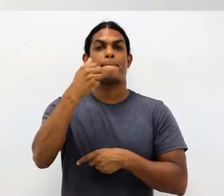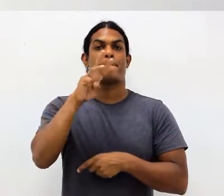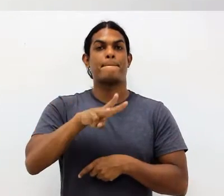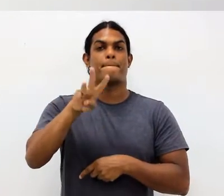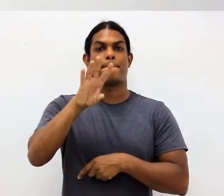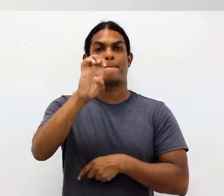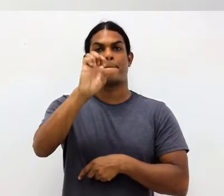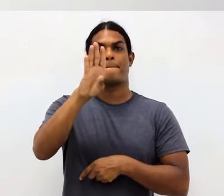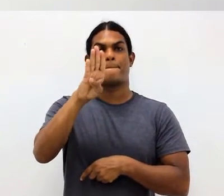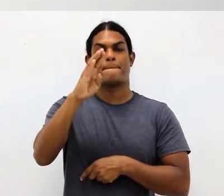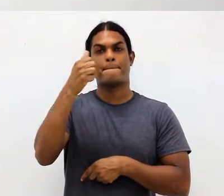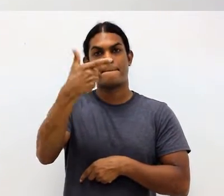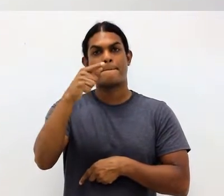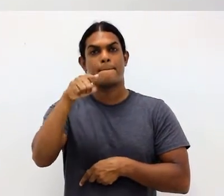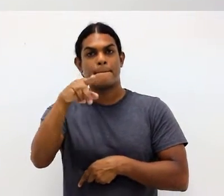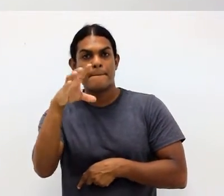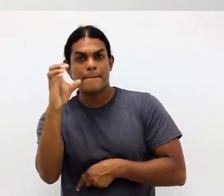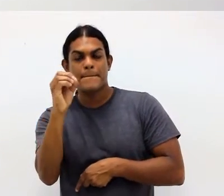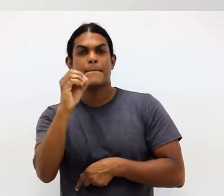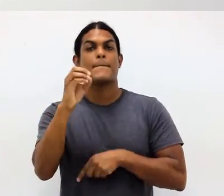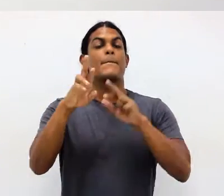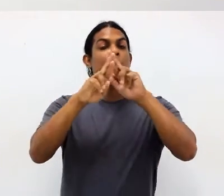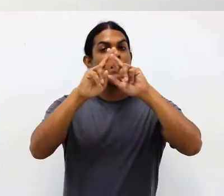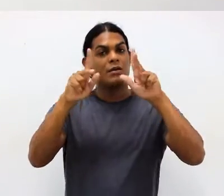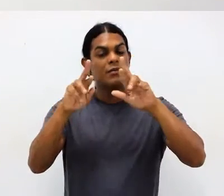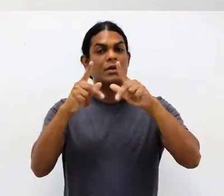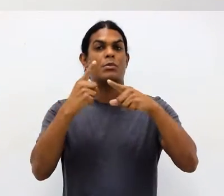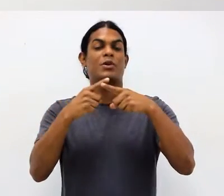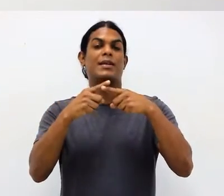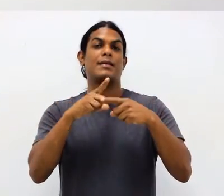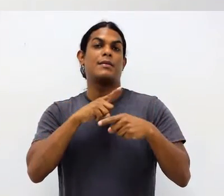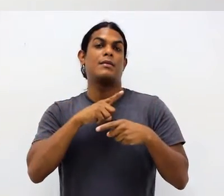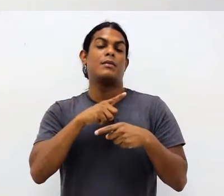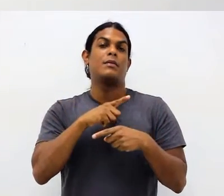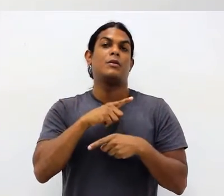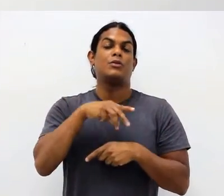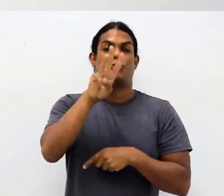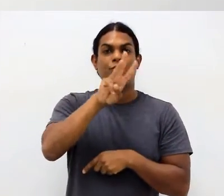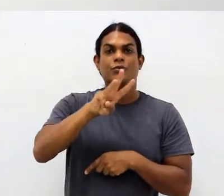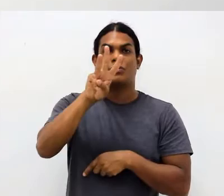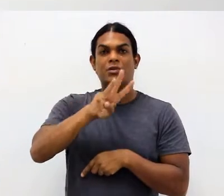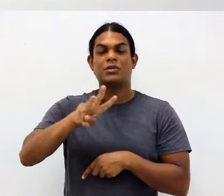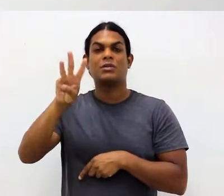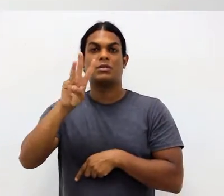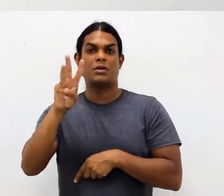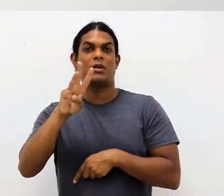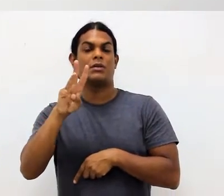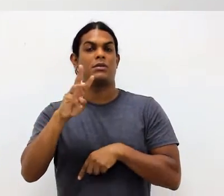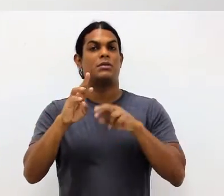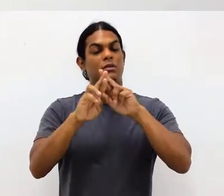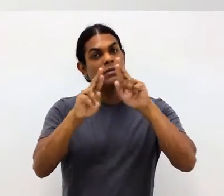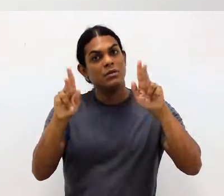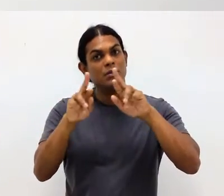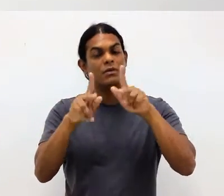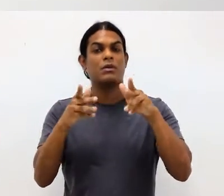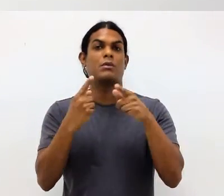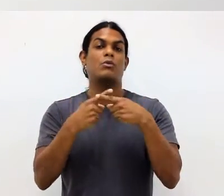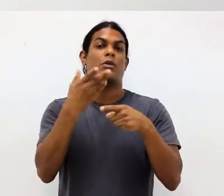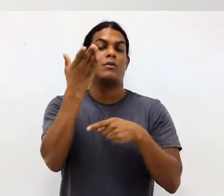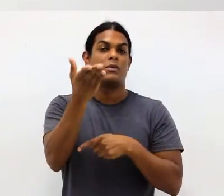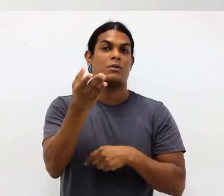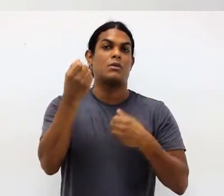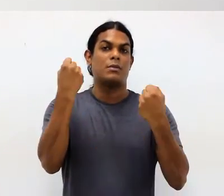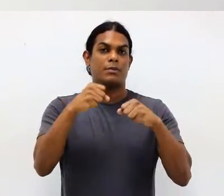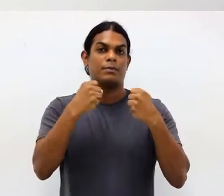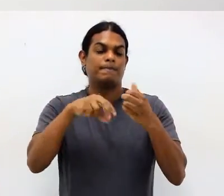um pouco diferente. Nós temos plataformas específicas, sites específicos, em que o usuário ele pode não